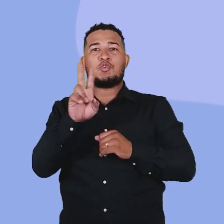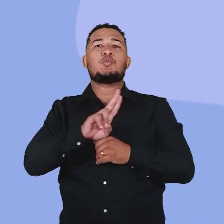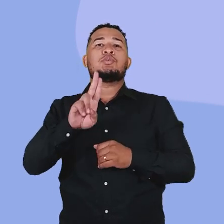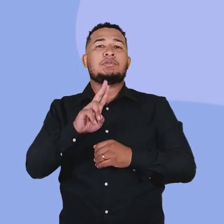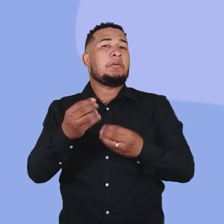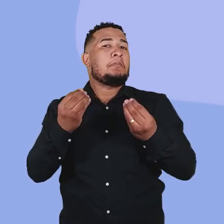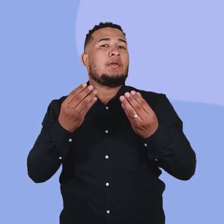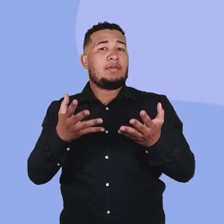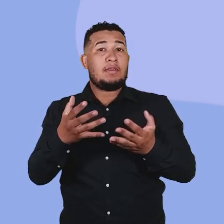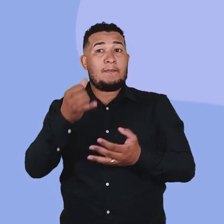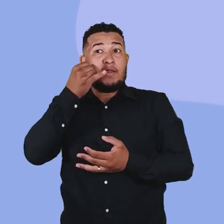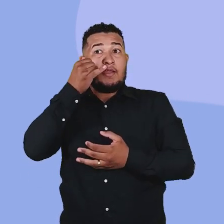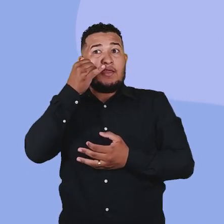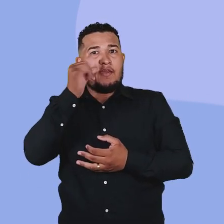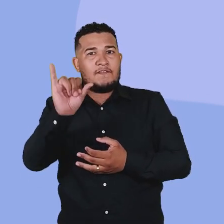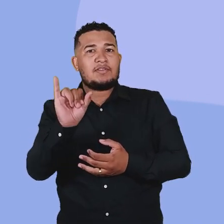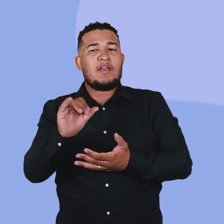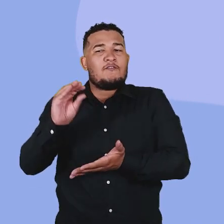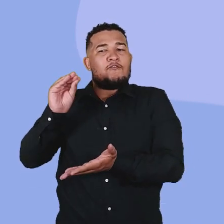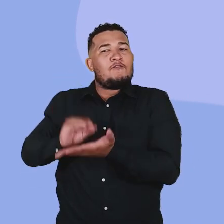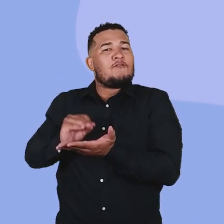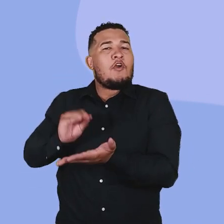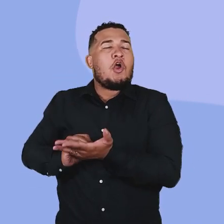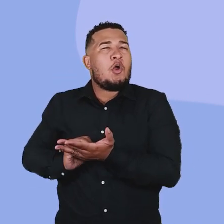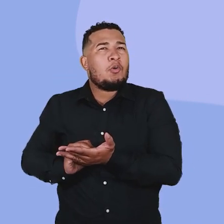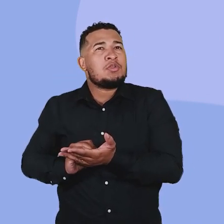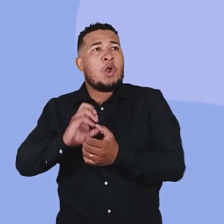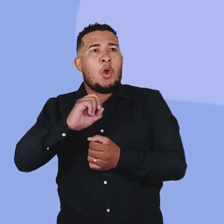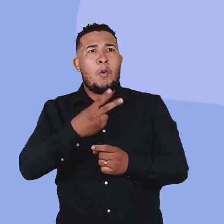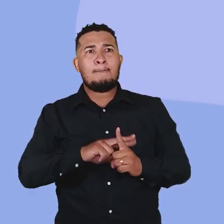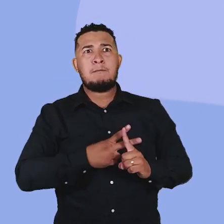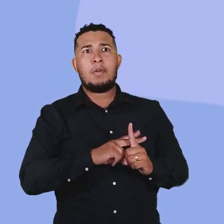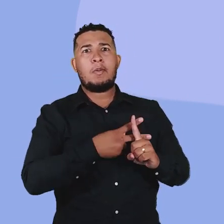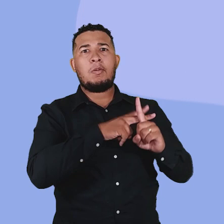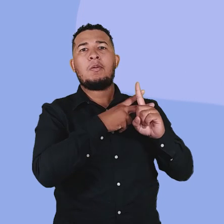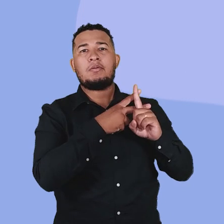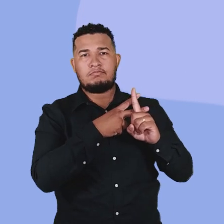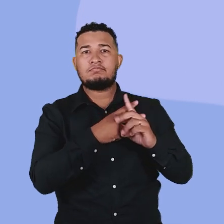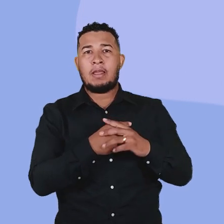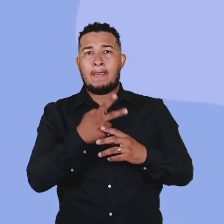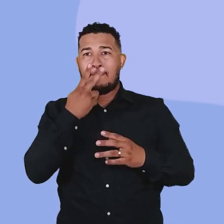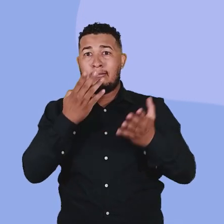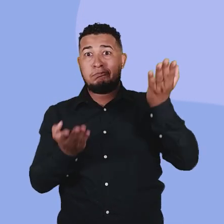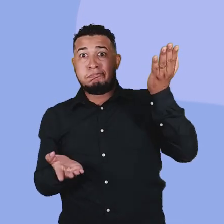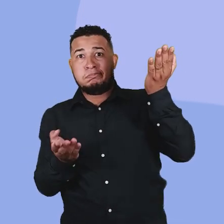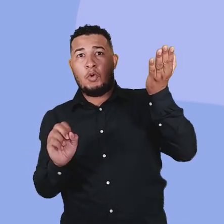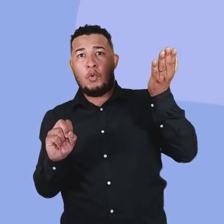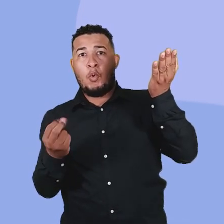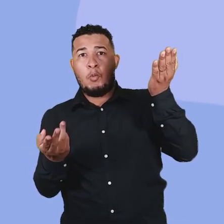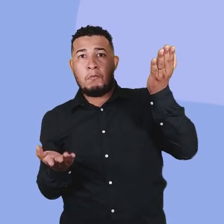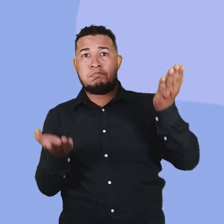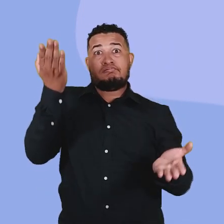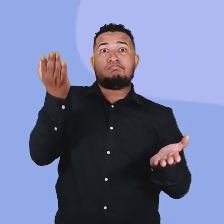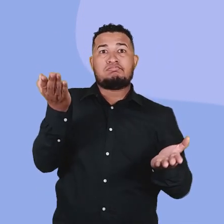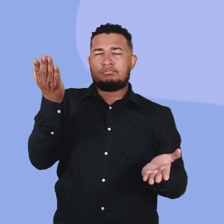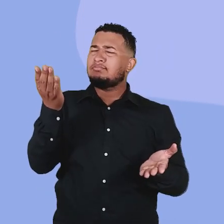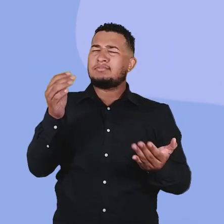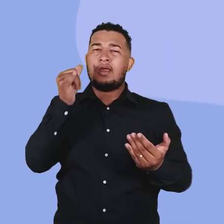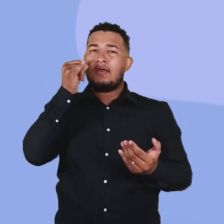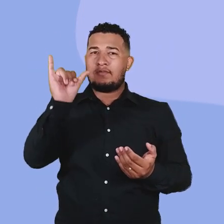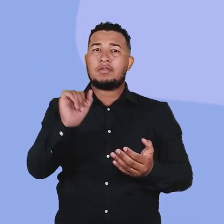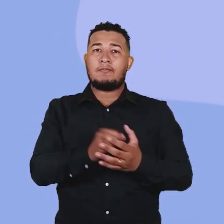demanda energética, para que a gente não tenha falta ou excesso, nenhum extremo saudável. Tenha